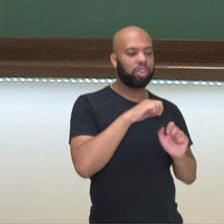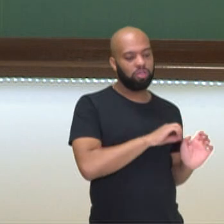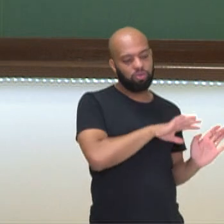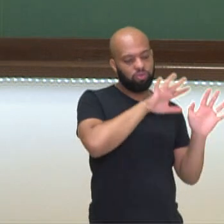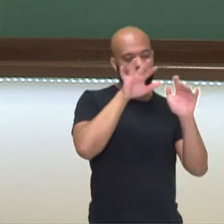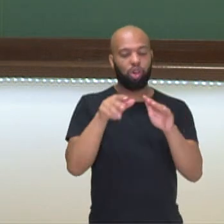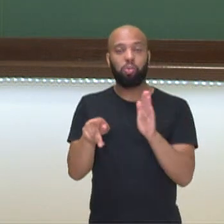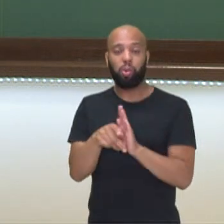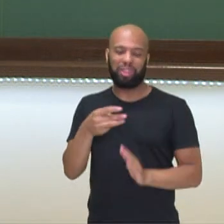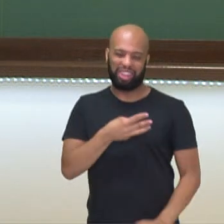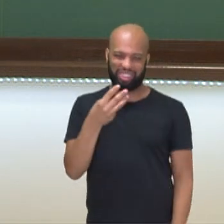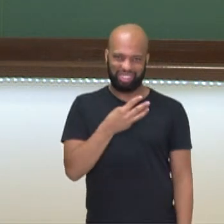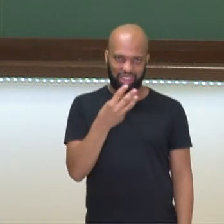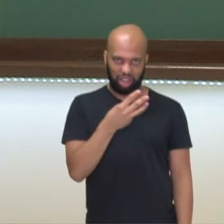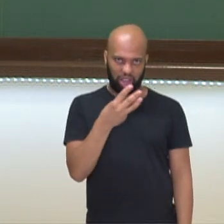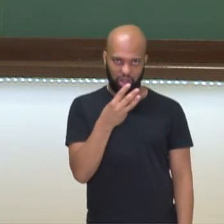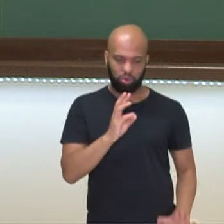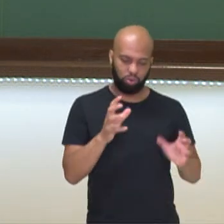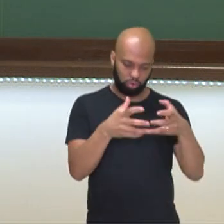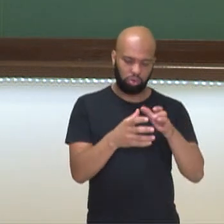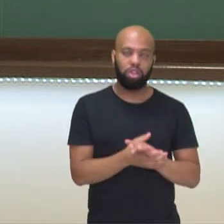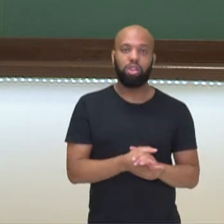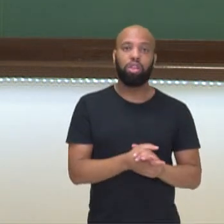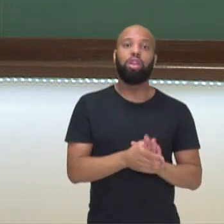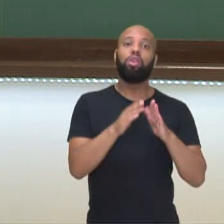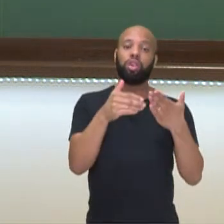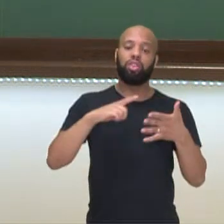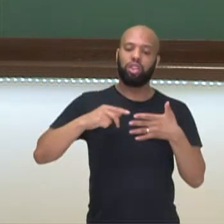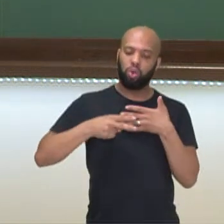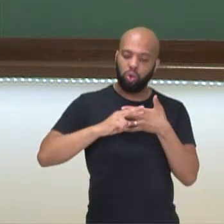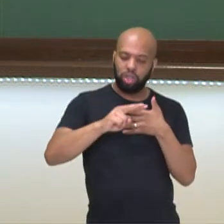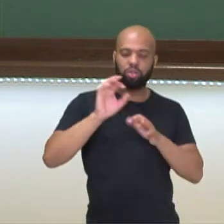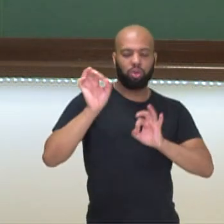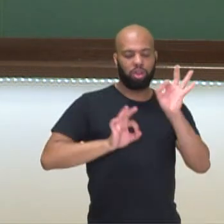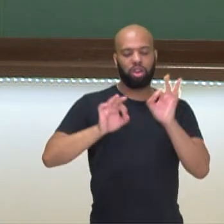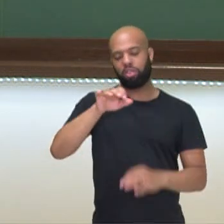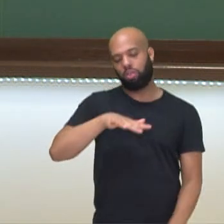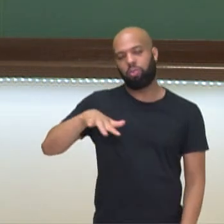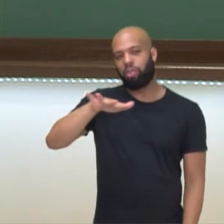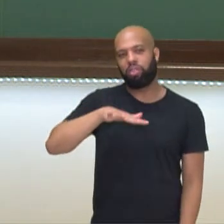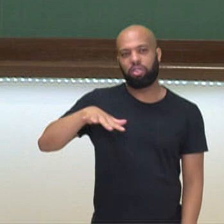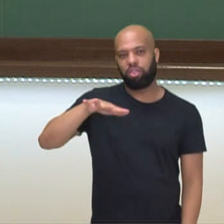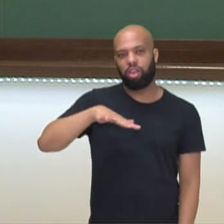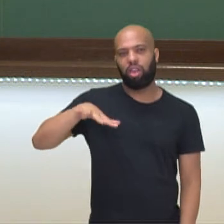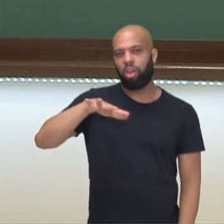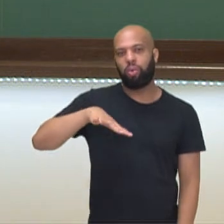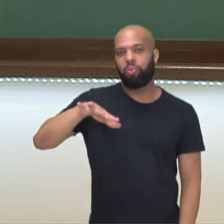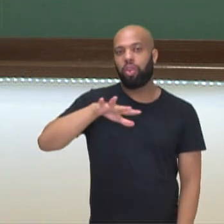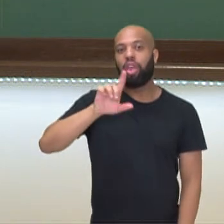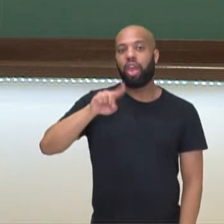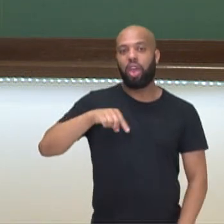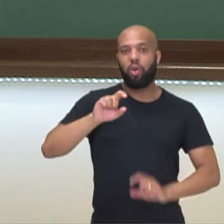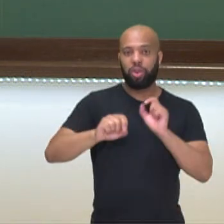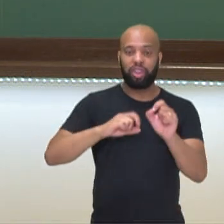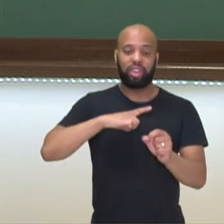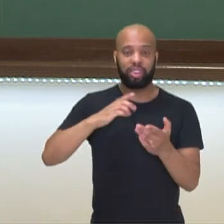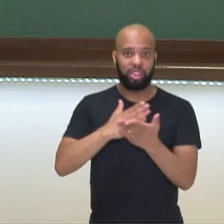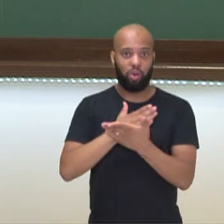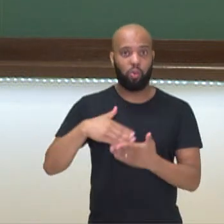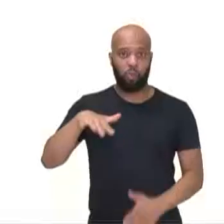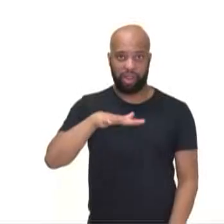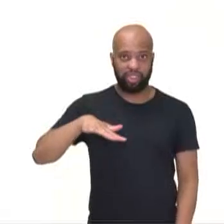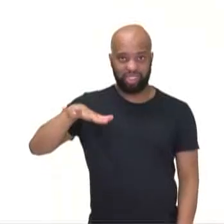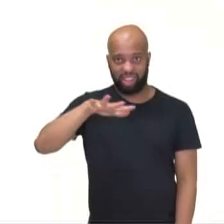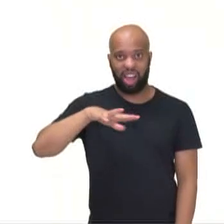setor terciário, né? Como consequente arranjo espacial, tem-se a oposição de áreas dinâmicas,